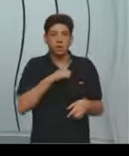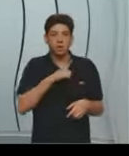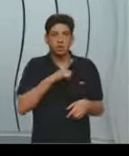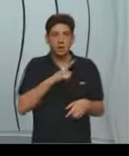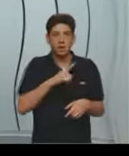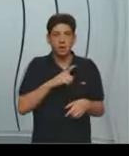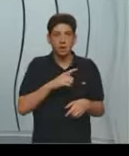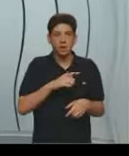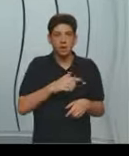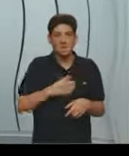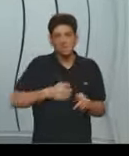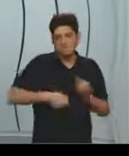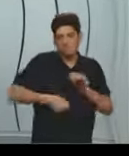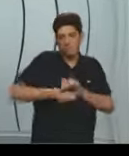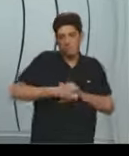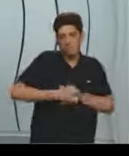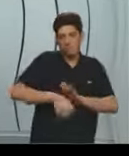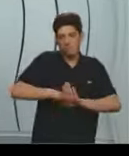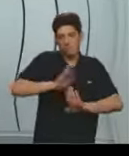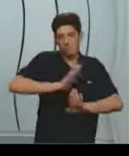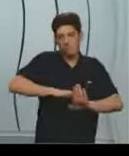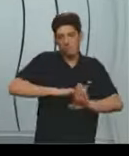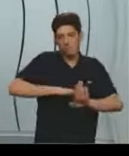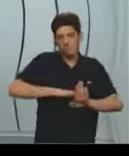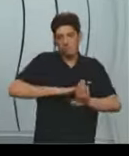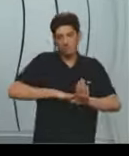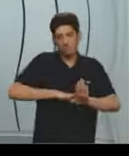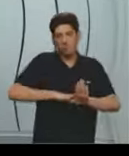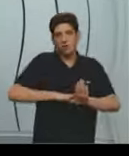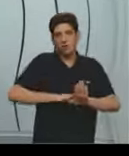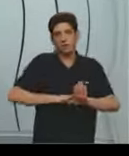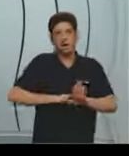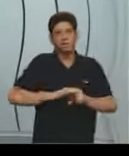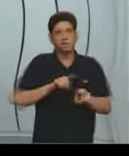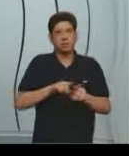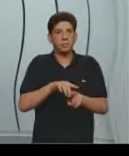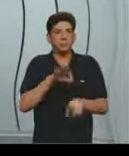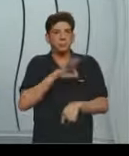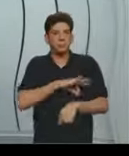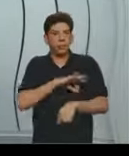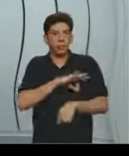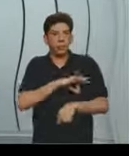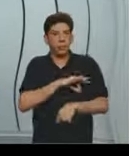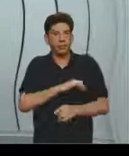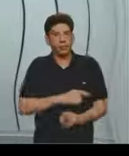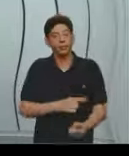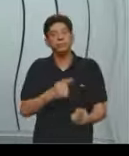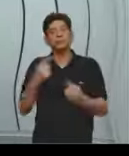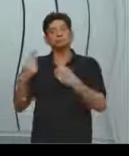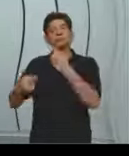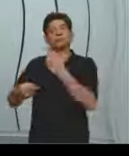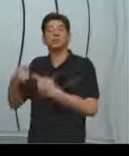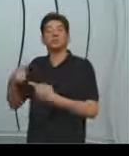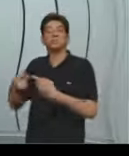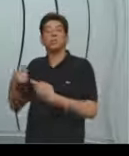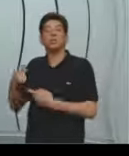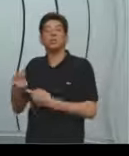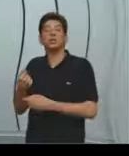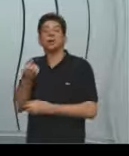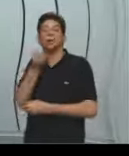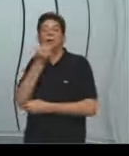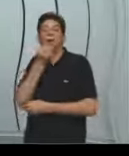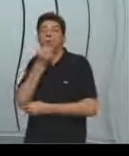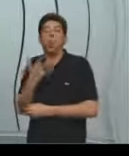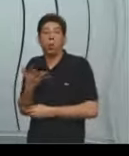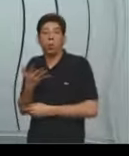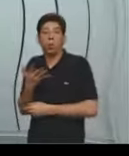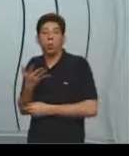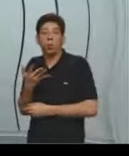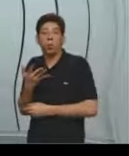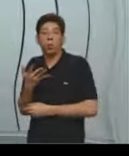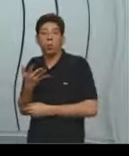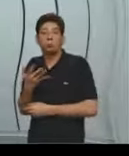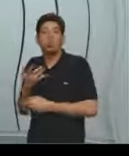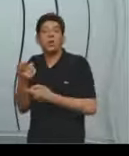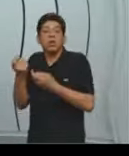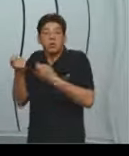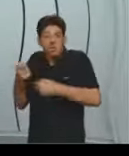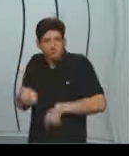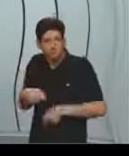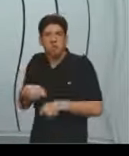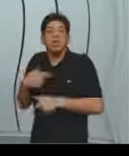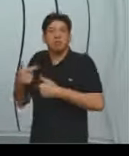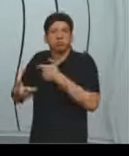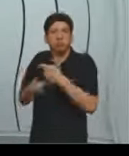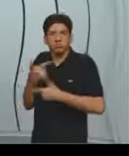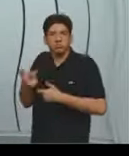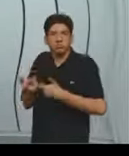individuais e amanhã já que ele salário e um político por vocação e esse político por vocação não necessariamente não precisa